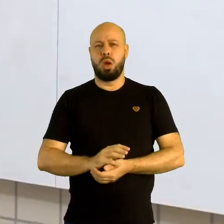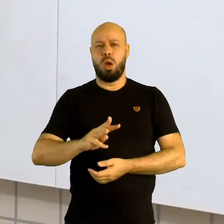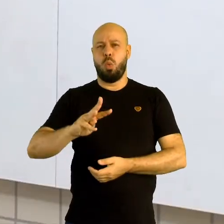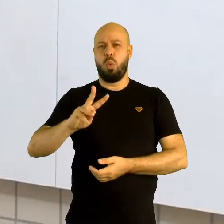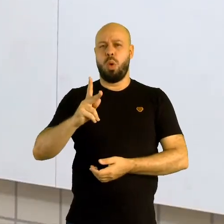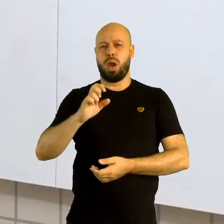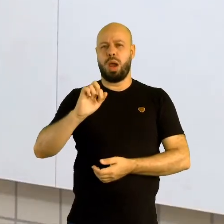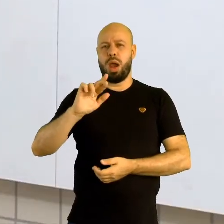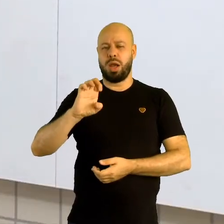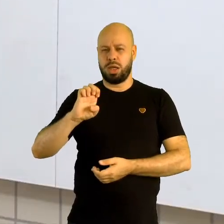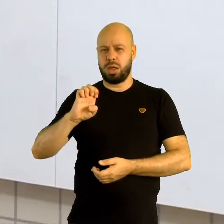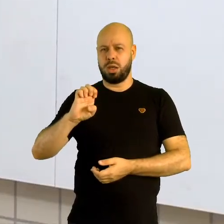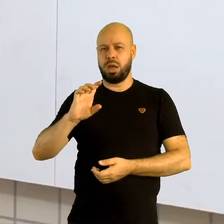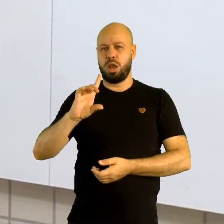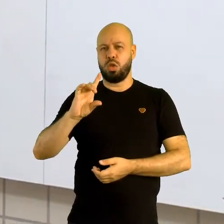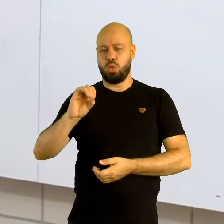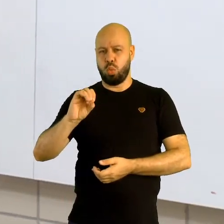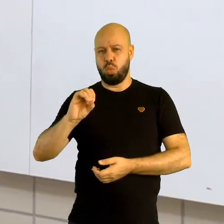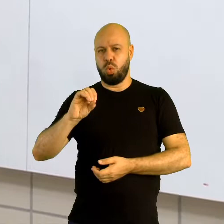Então,